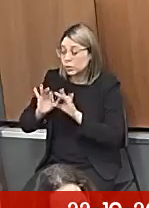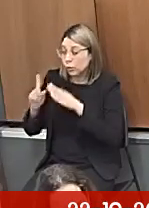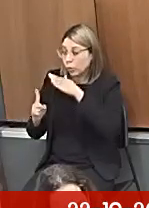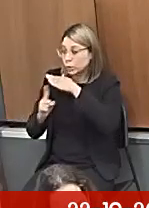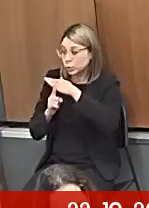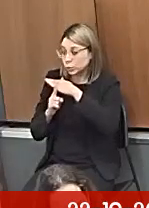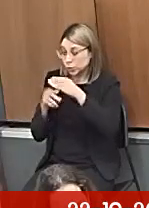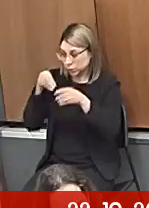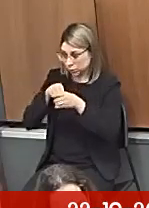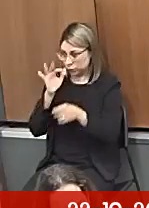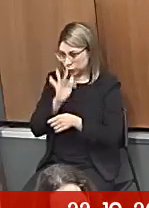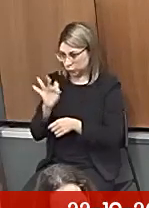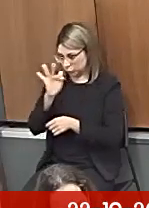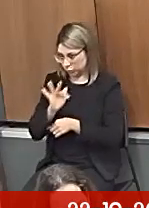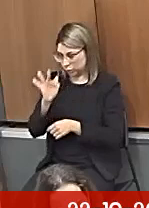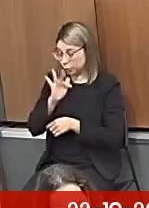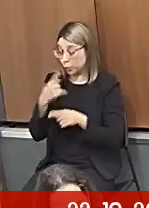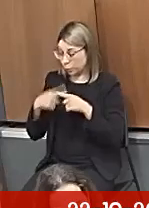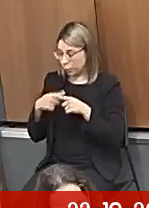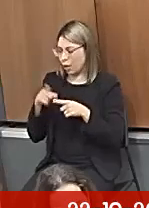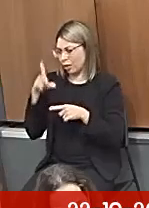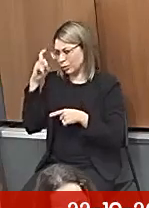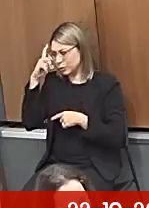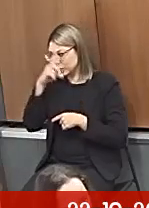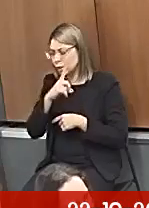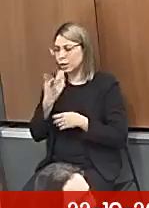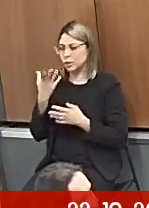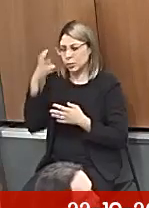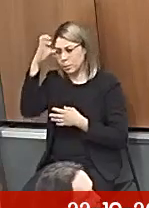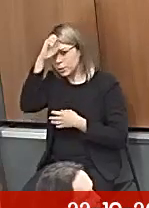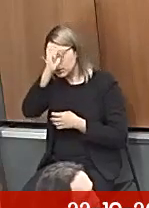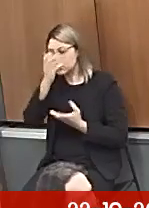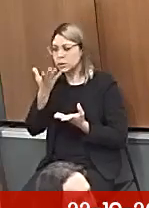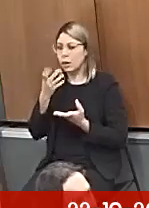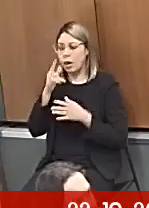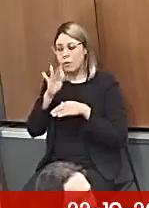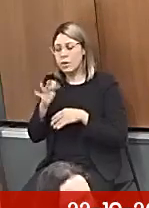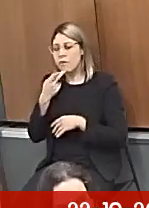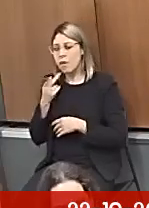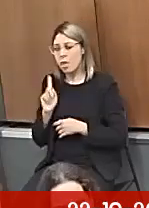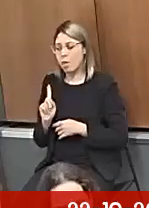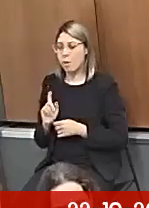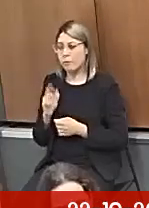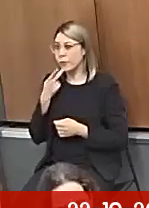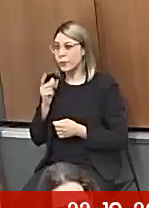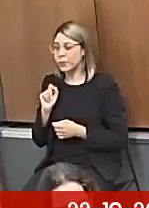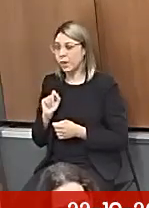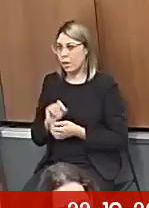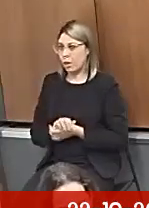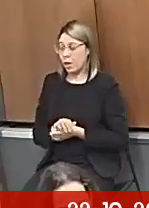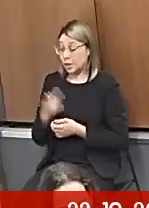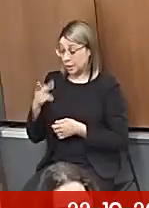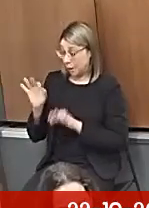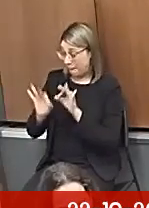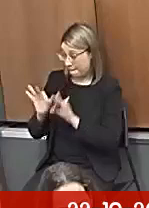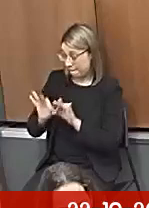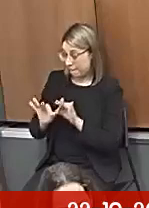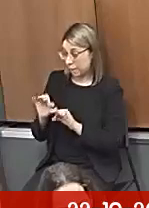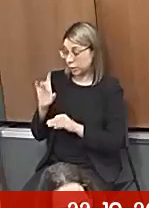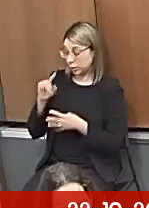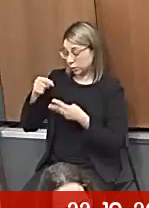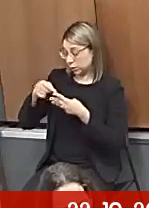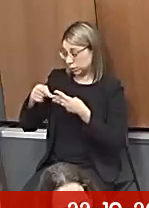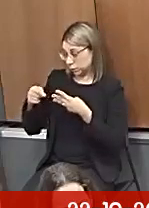numa faculdade, porque ela tem dificuldade cognitiva, e a faculdade falou o seguinte, olha, o plano para você é fazer só